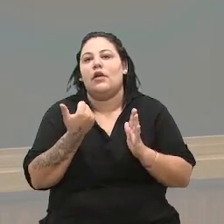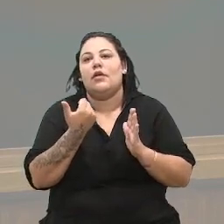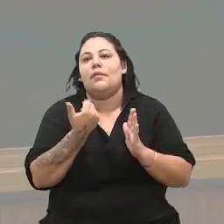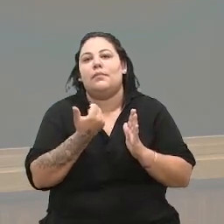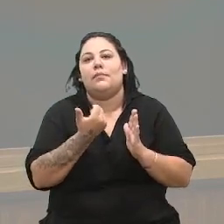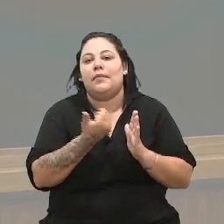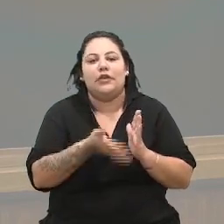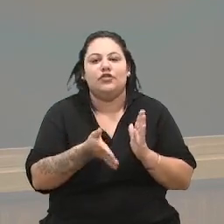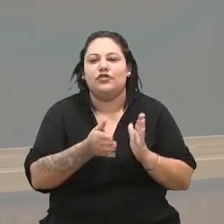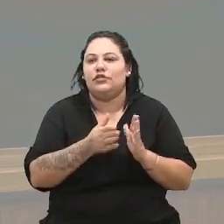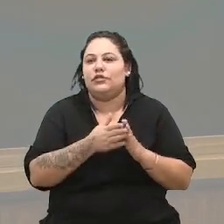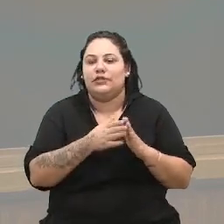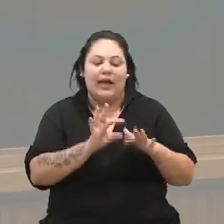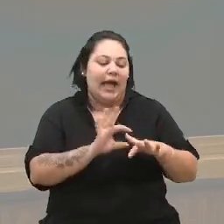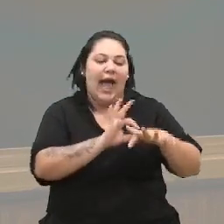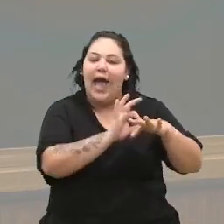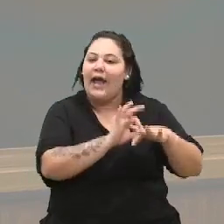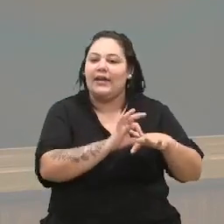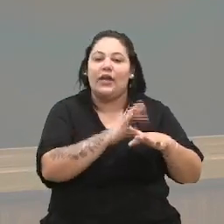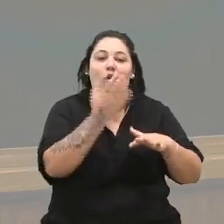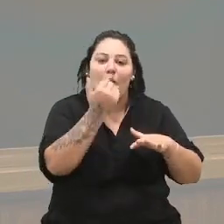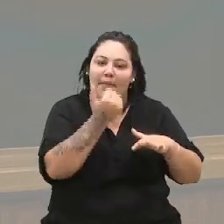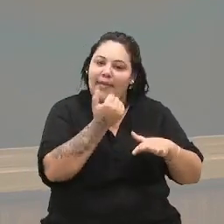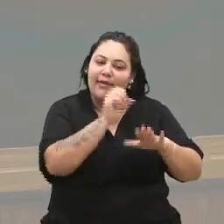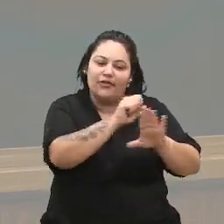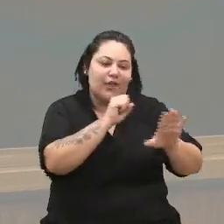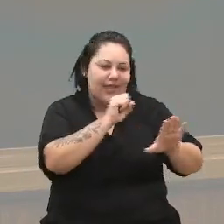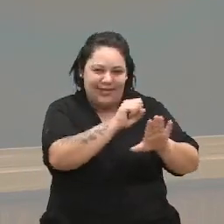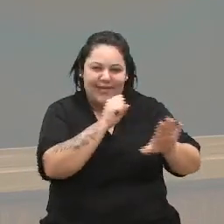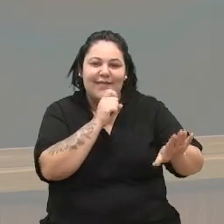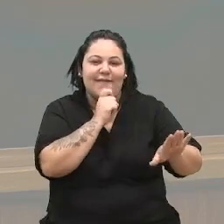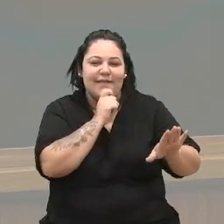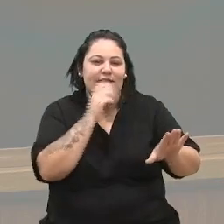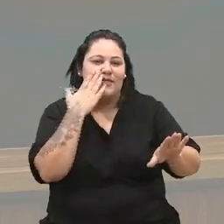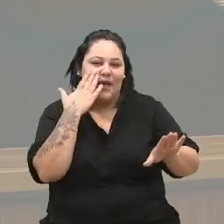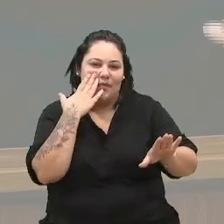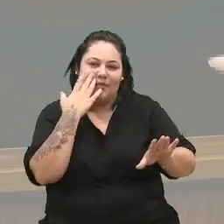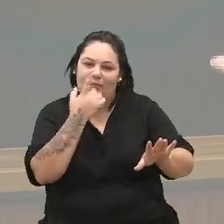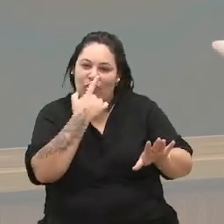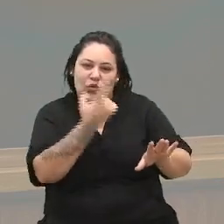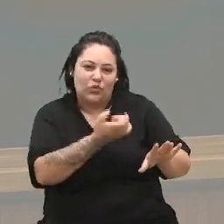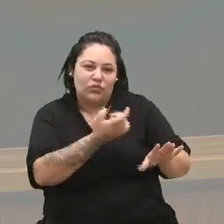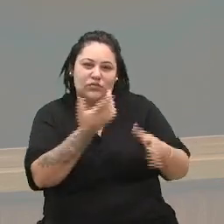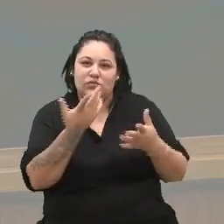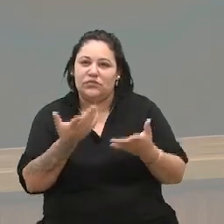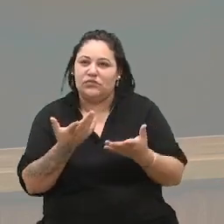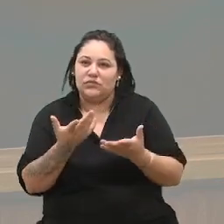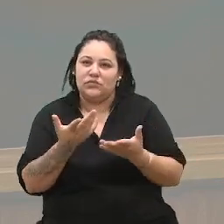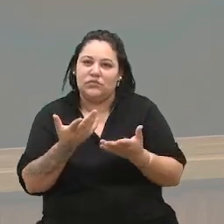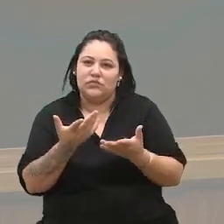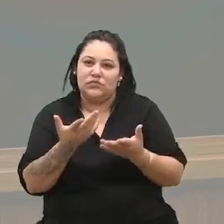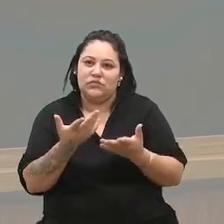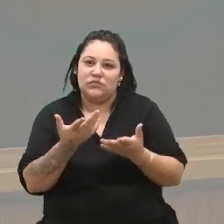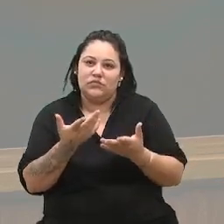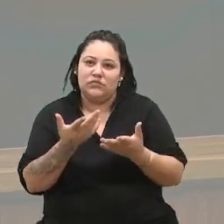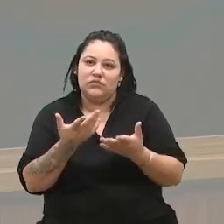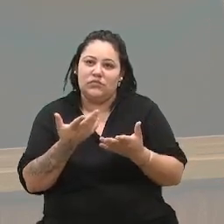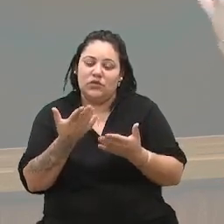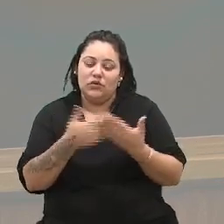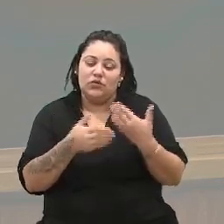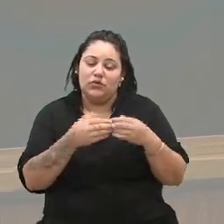perdi meu trabalho, eu perdi alguma coisa que estragou, está sendo indenizado. Mas todos os